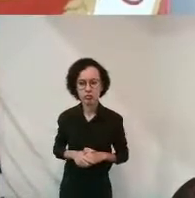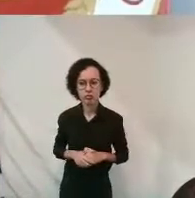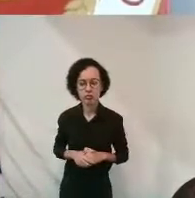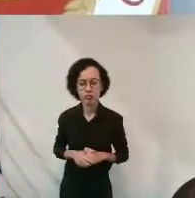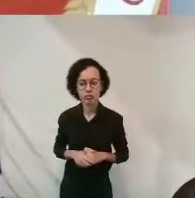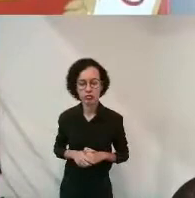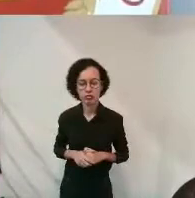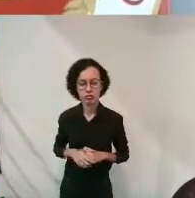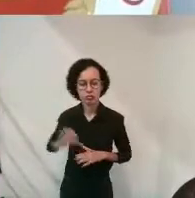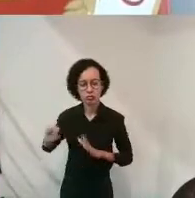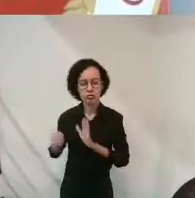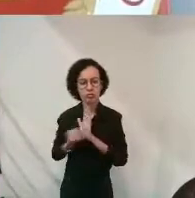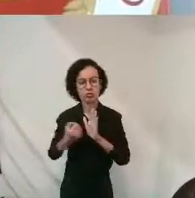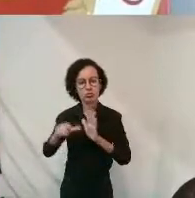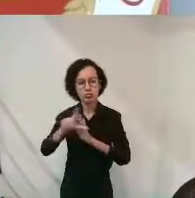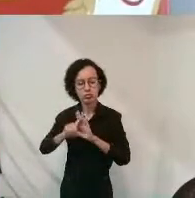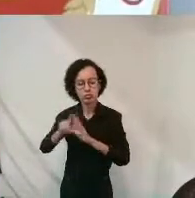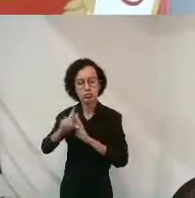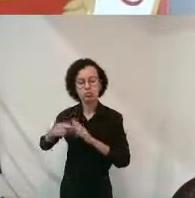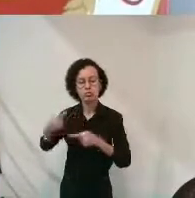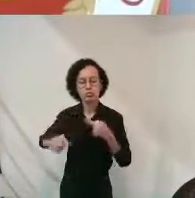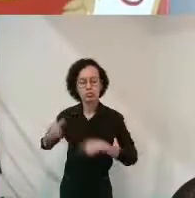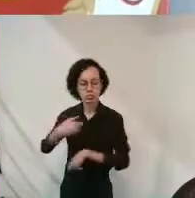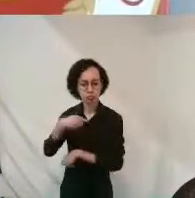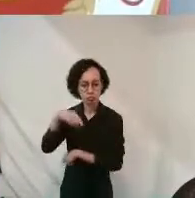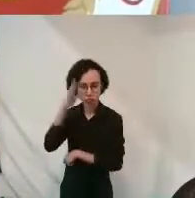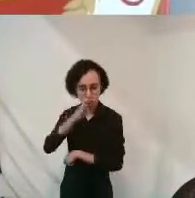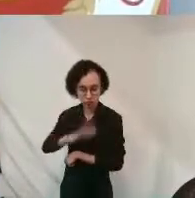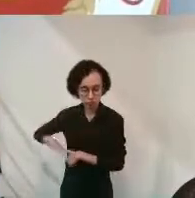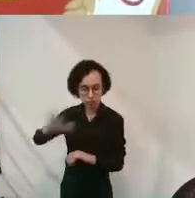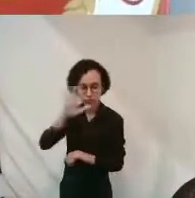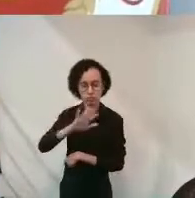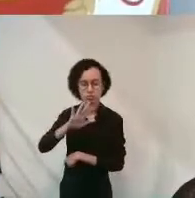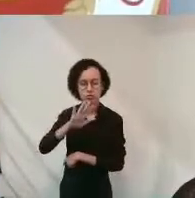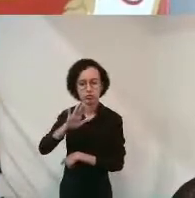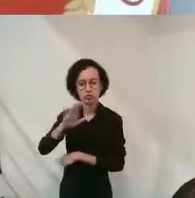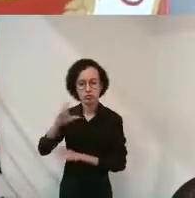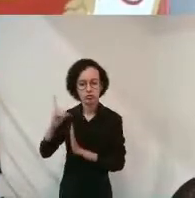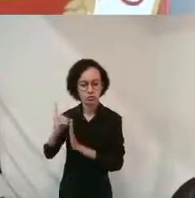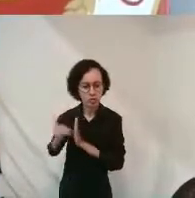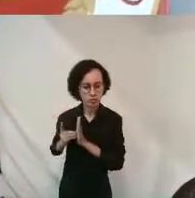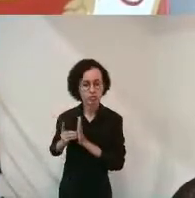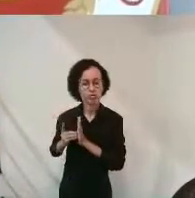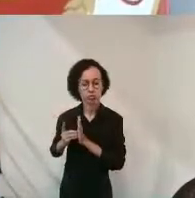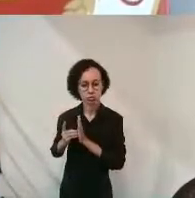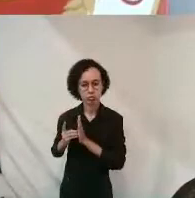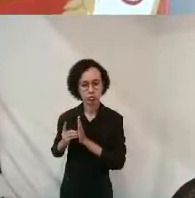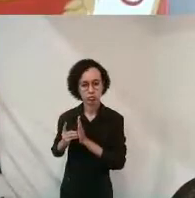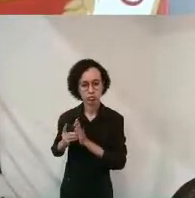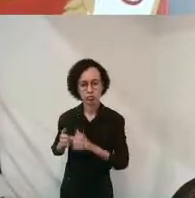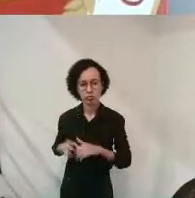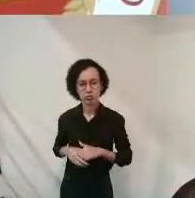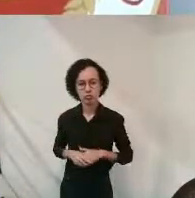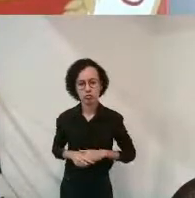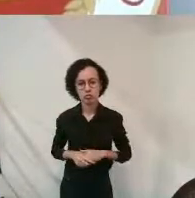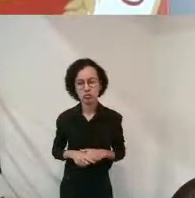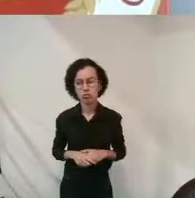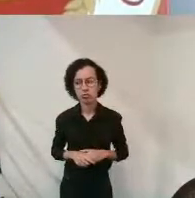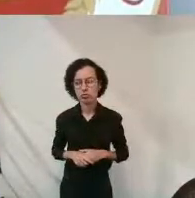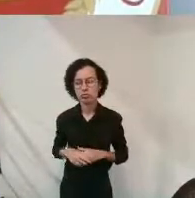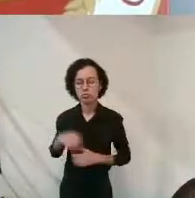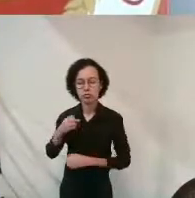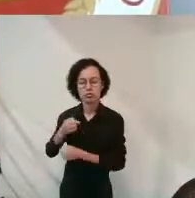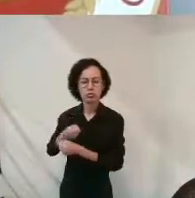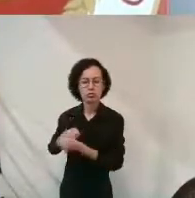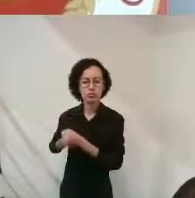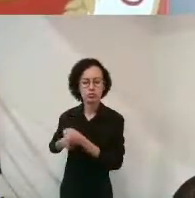essa lei, esse marco, que é a Lei de Política Nacional, e o decreto regulamentador. Esse decreto ele foi revogado no ano